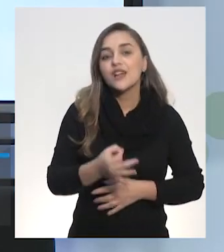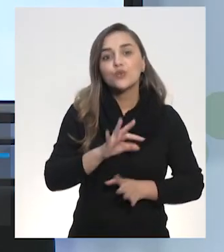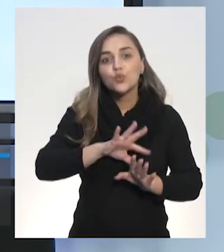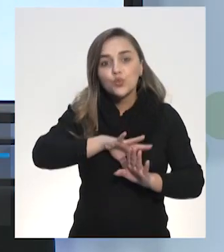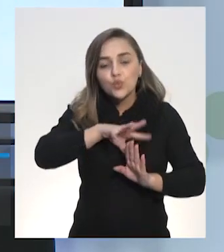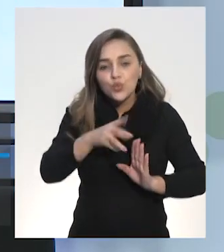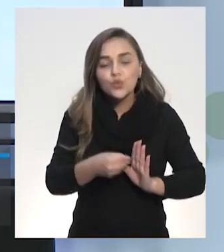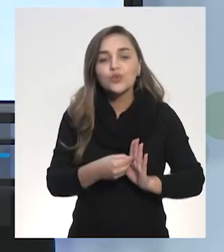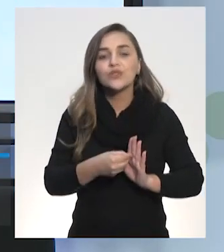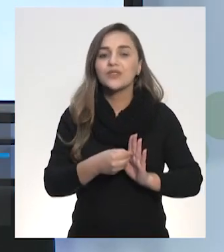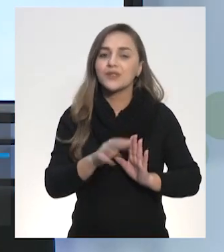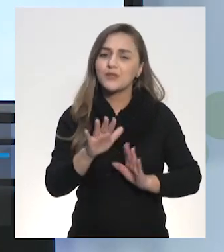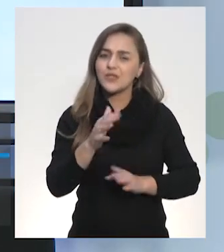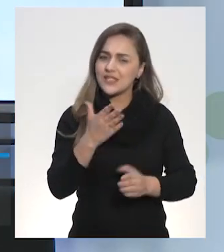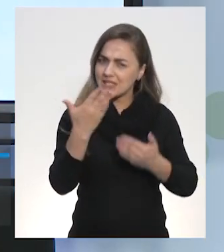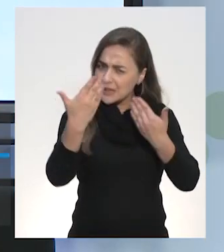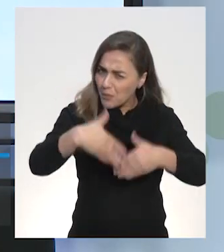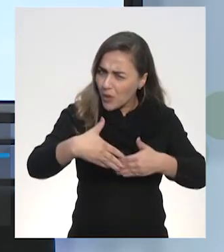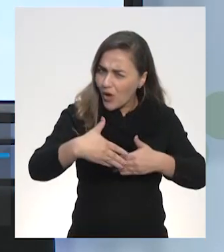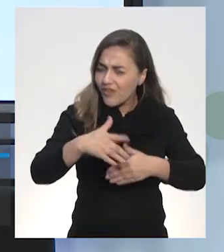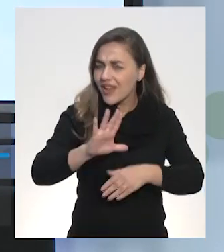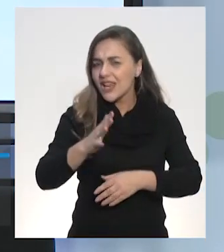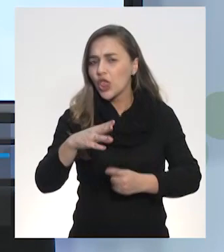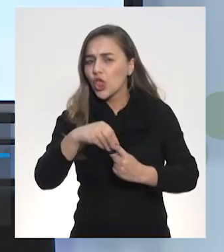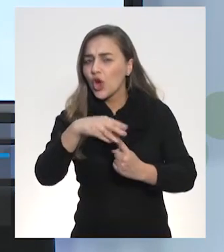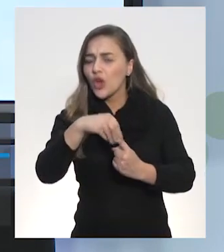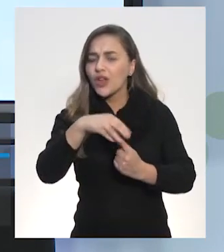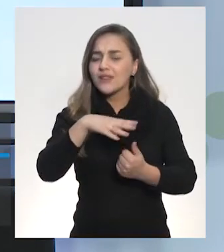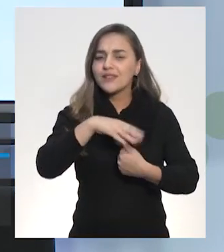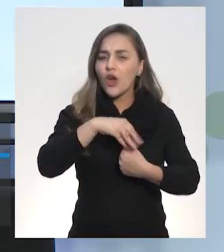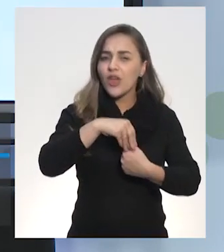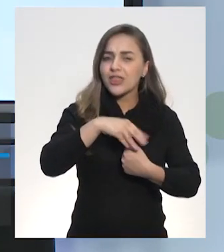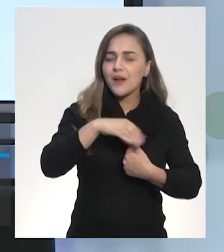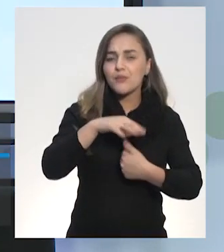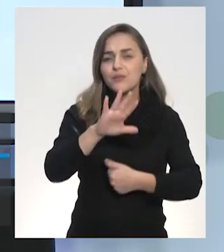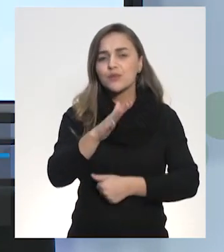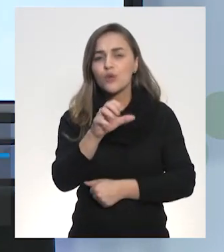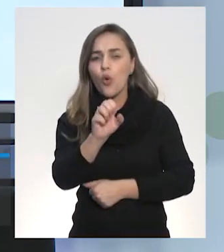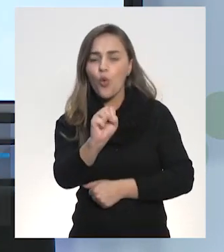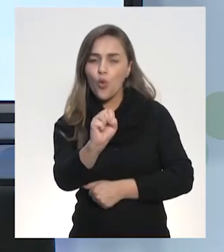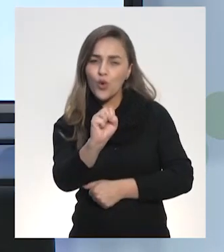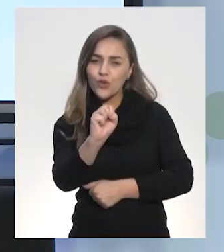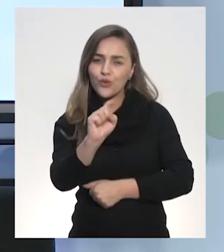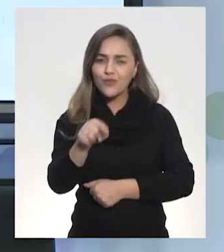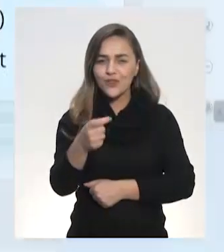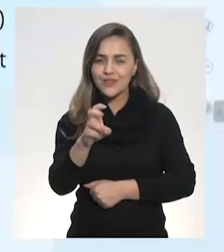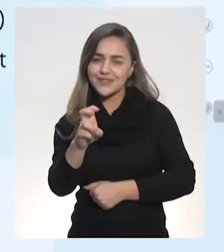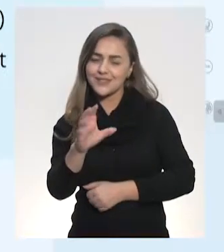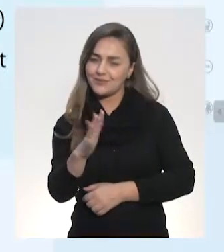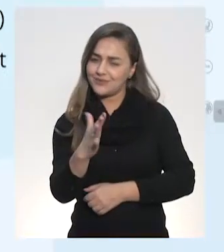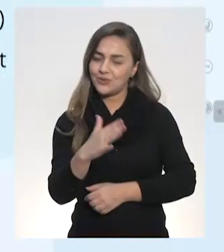tinha tirado uns 8,5 aí. Vamos ver na tela a resposta e a gente vai fazer a tradução para vocês. Olha só.